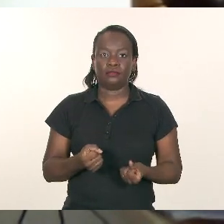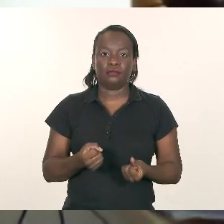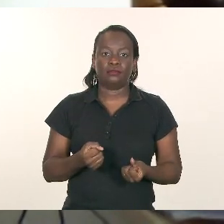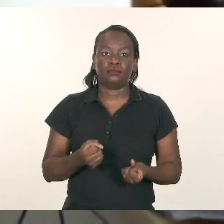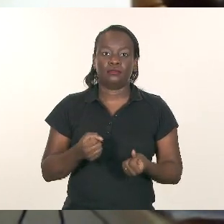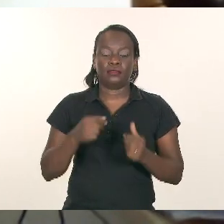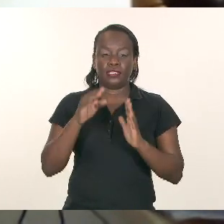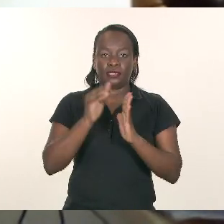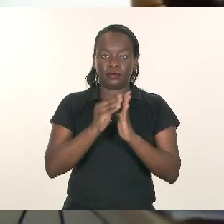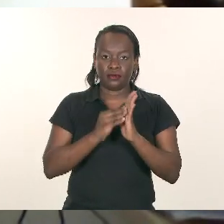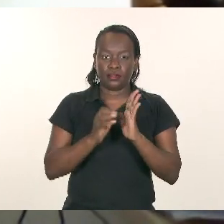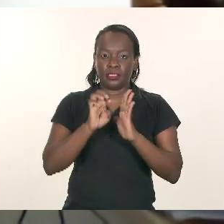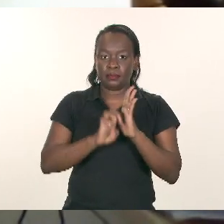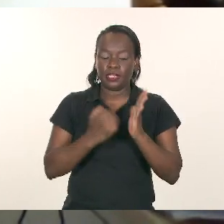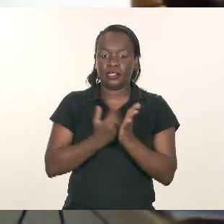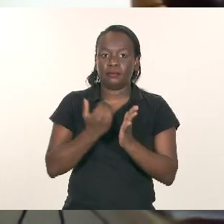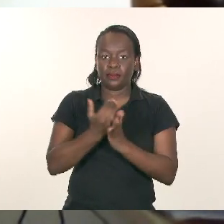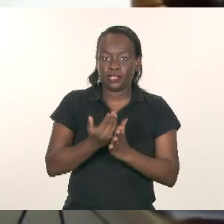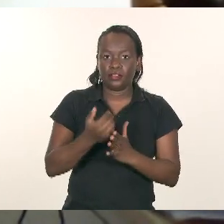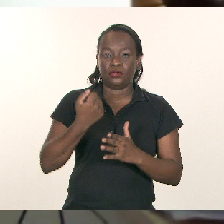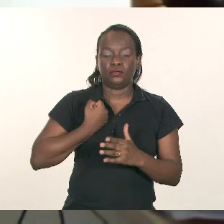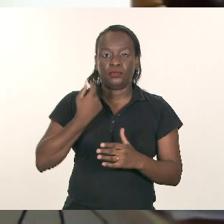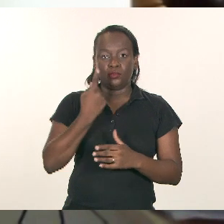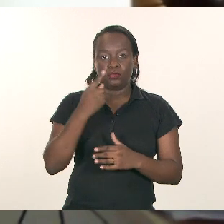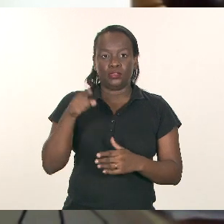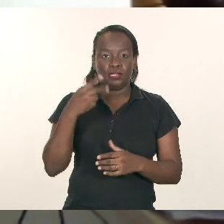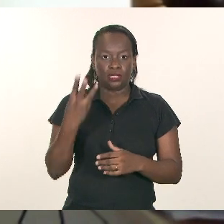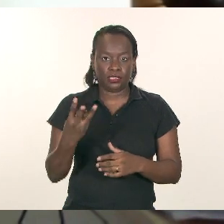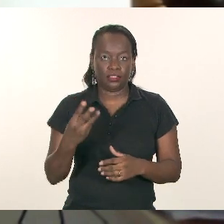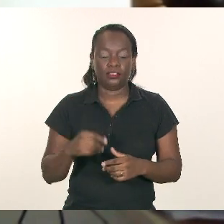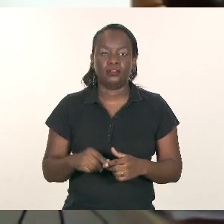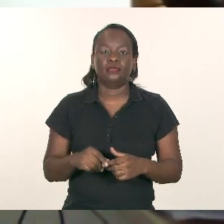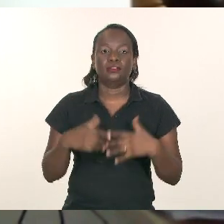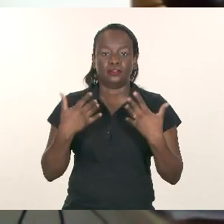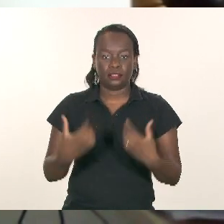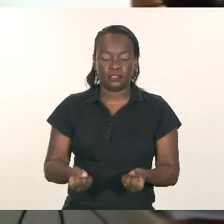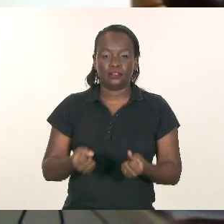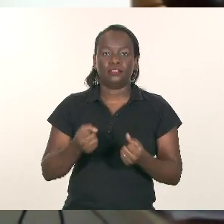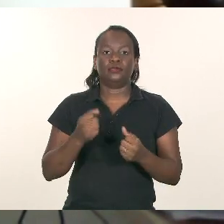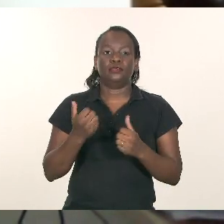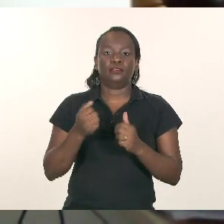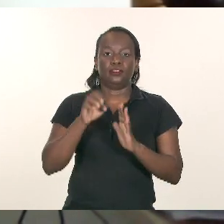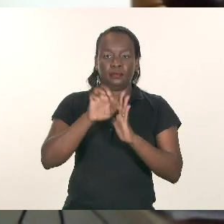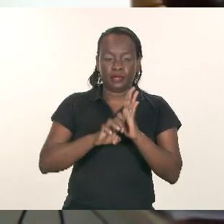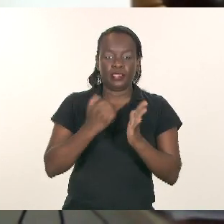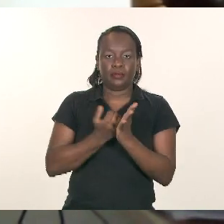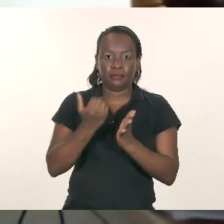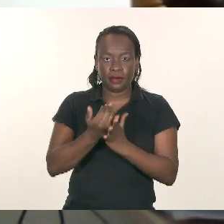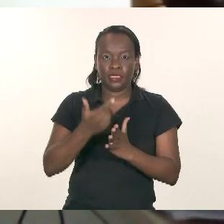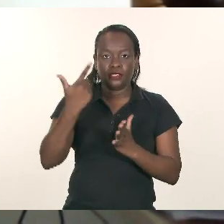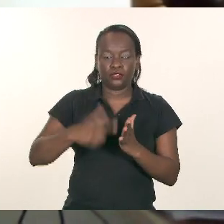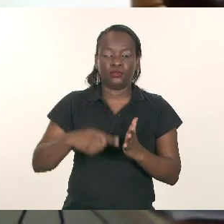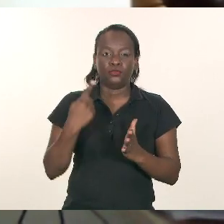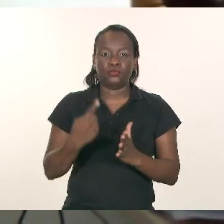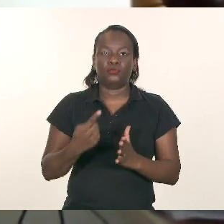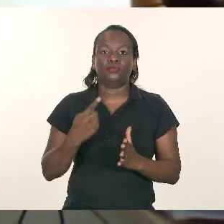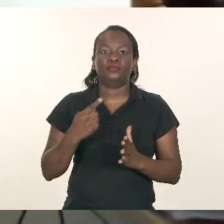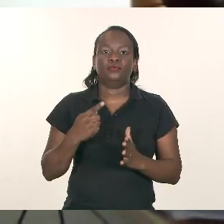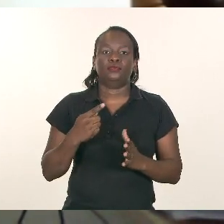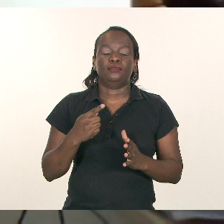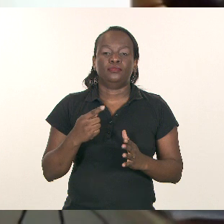com subemenda às emendas 1 e 3, favorável com subemenda